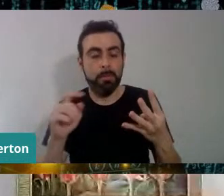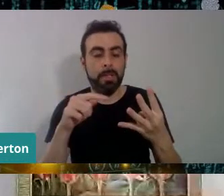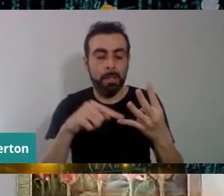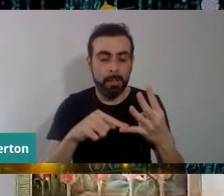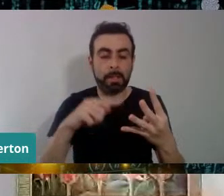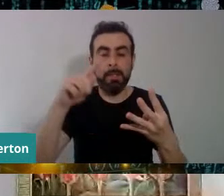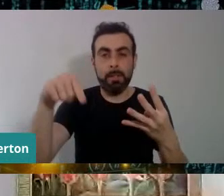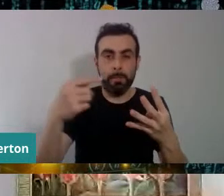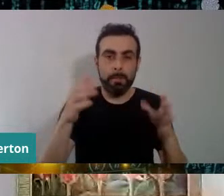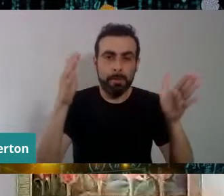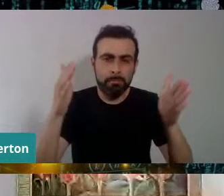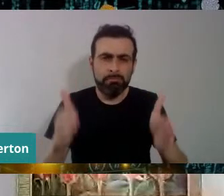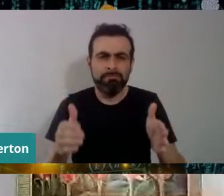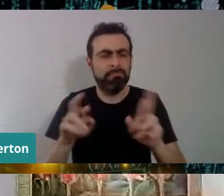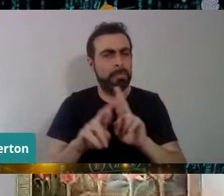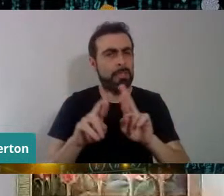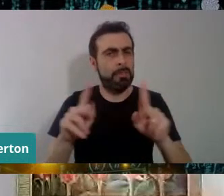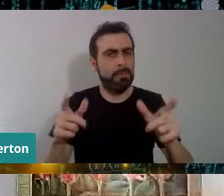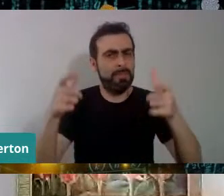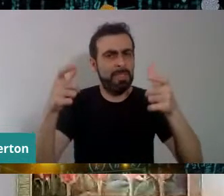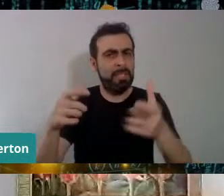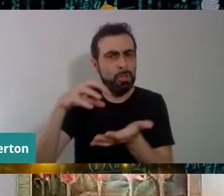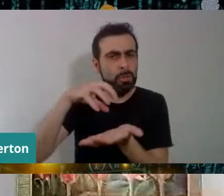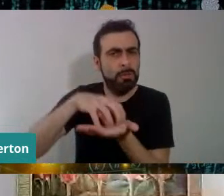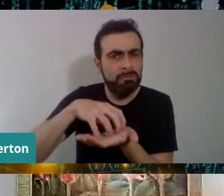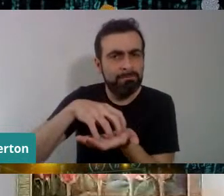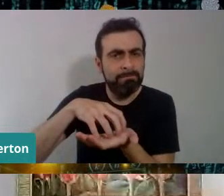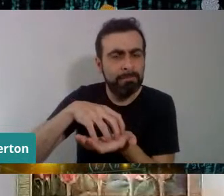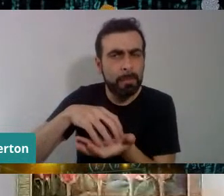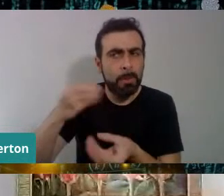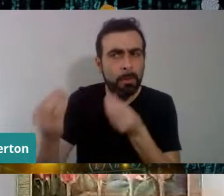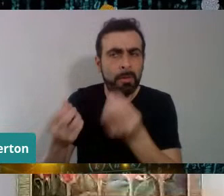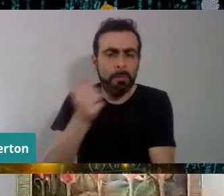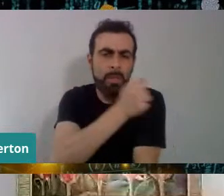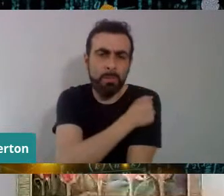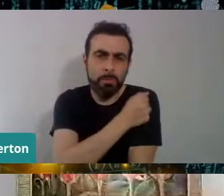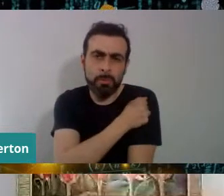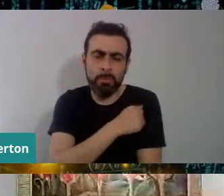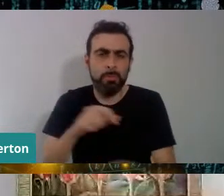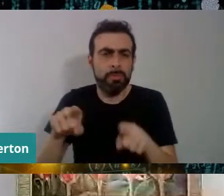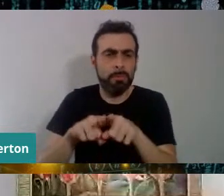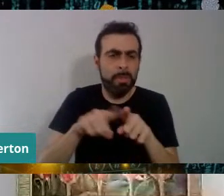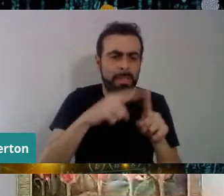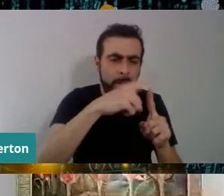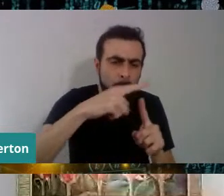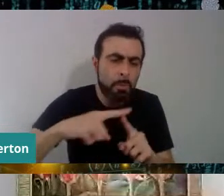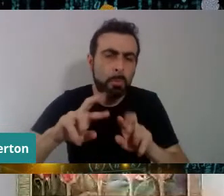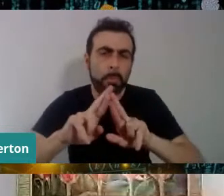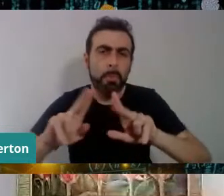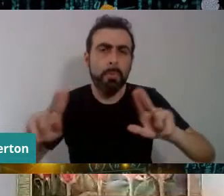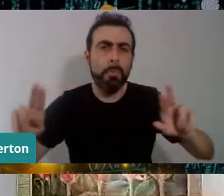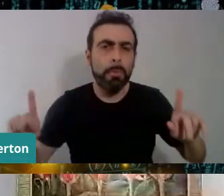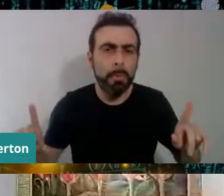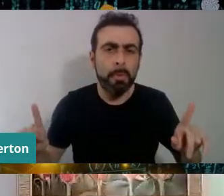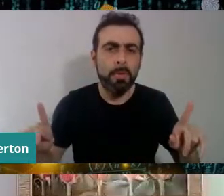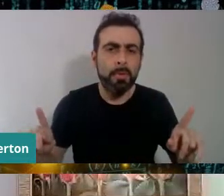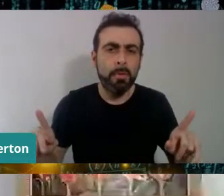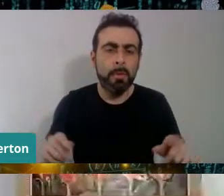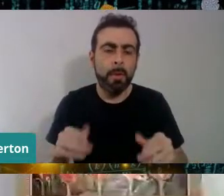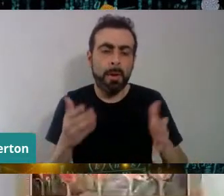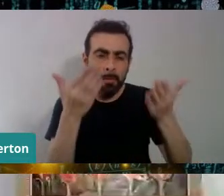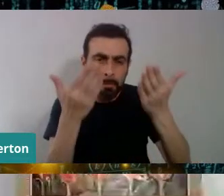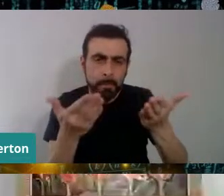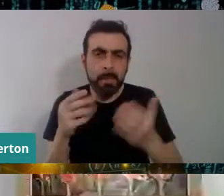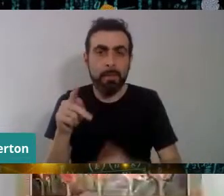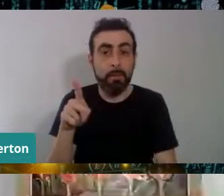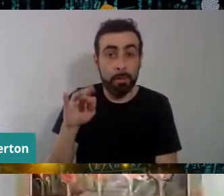da Fafija, né? Já pegou um outro tipo de aluno, né? E o Kiko podia falar um